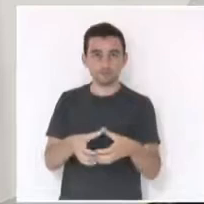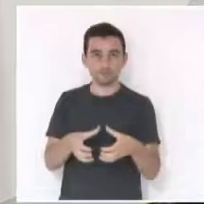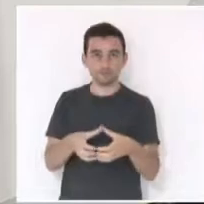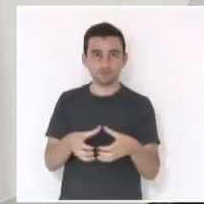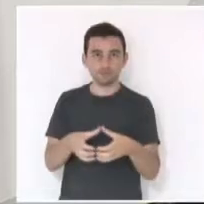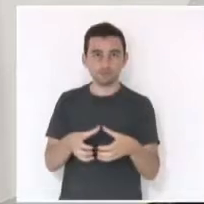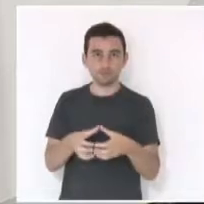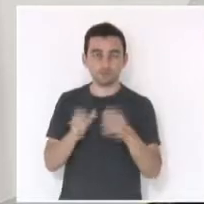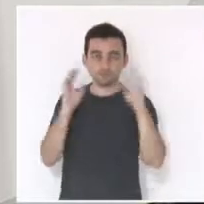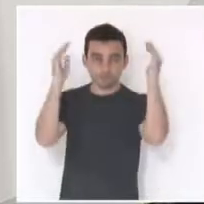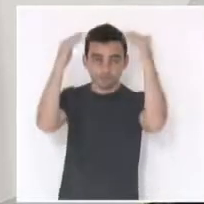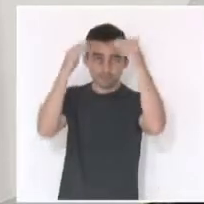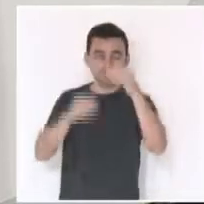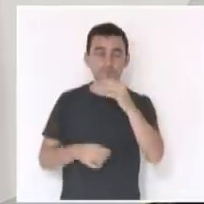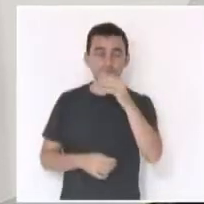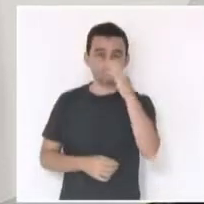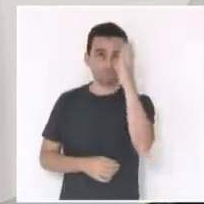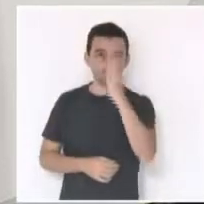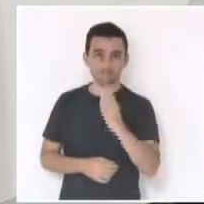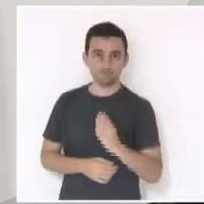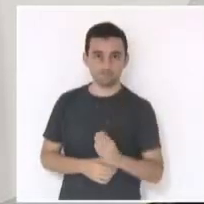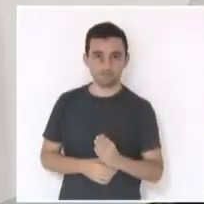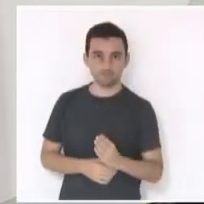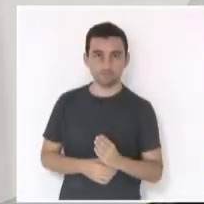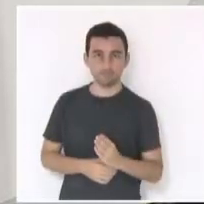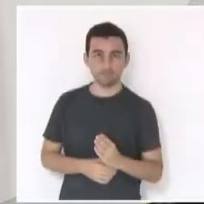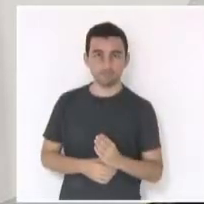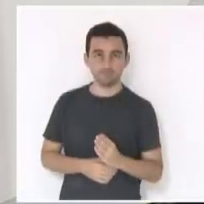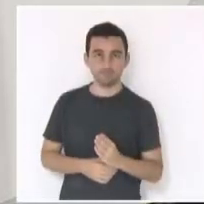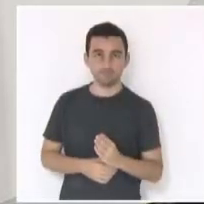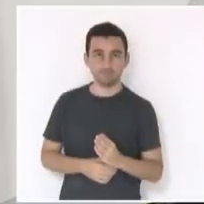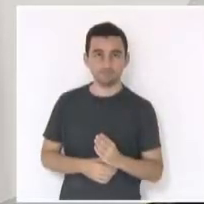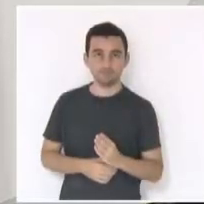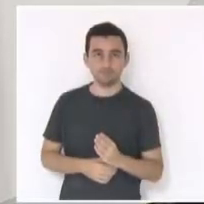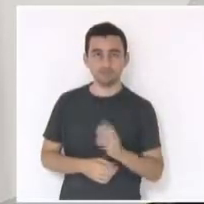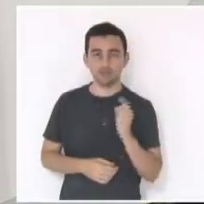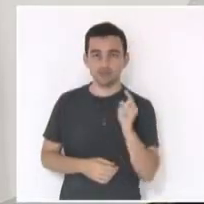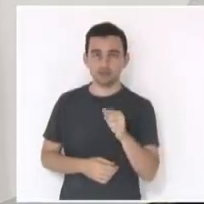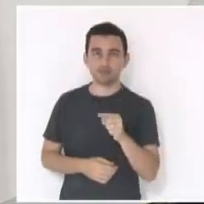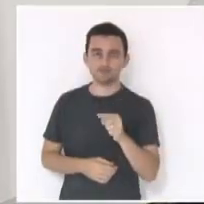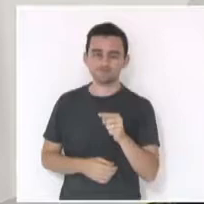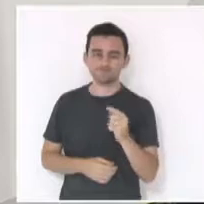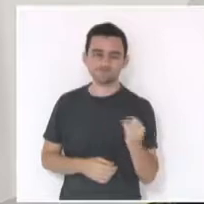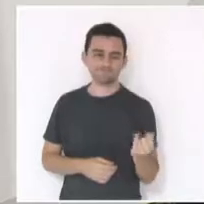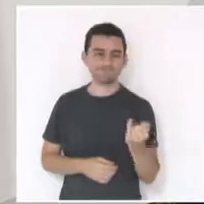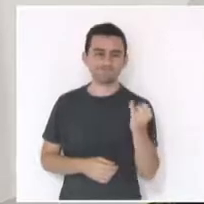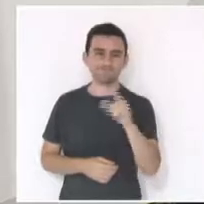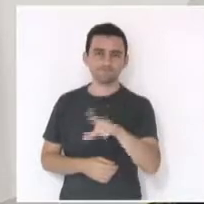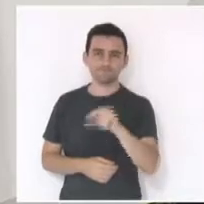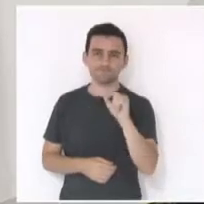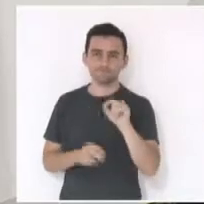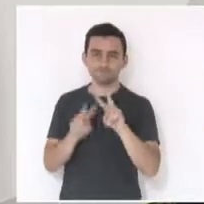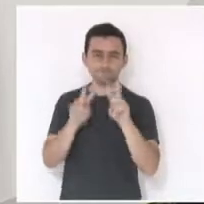foi muito oportuna e escolher esse tema em